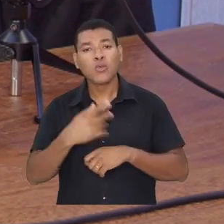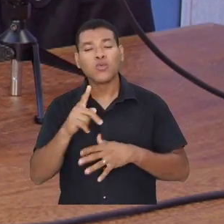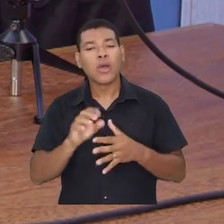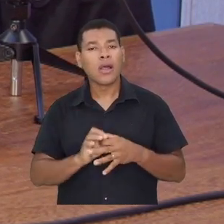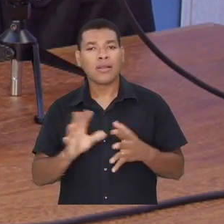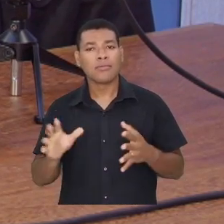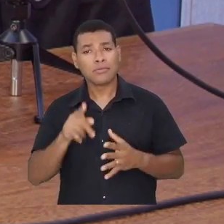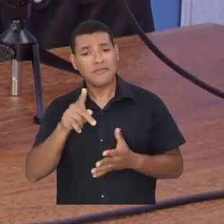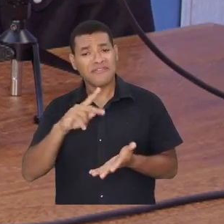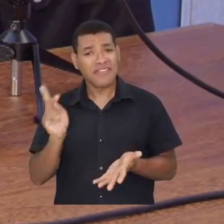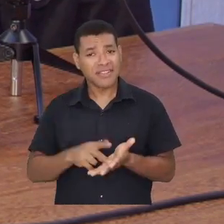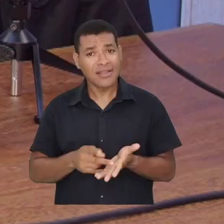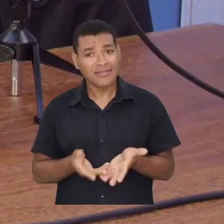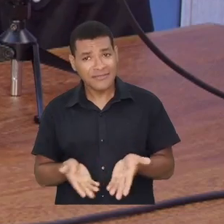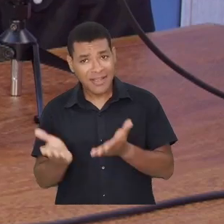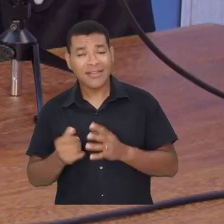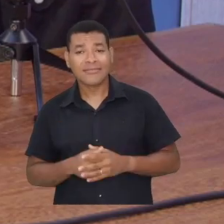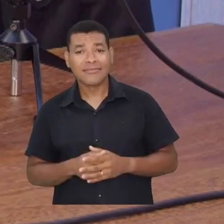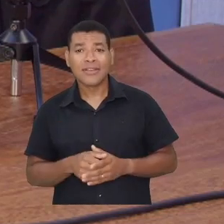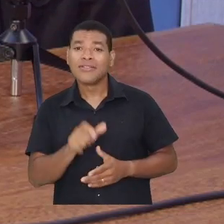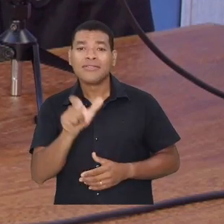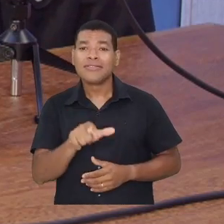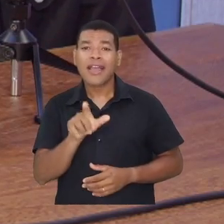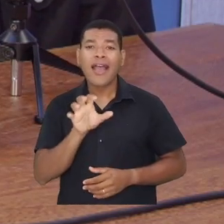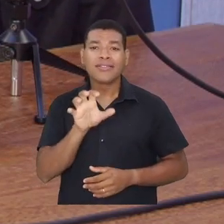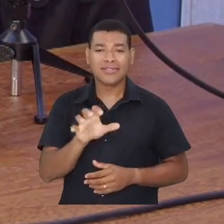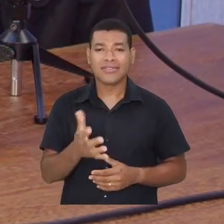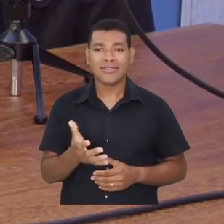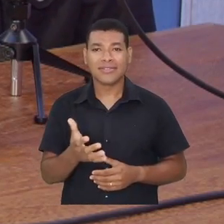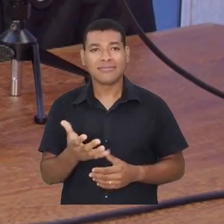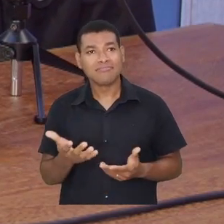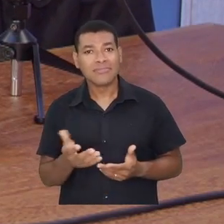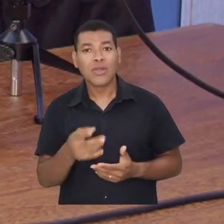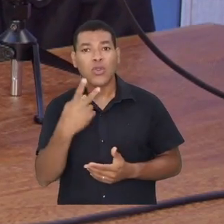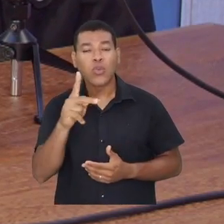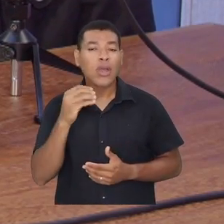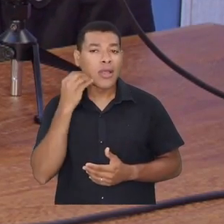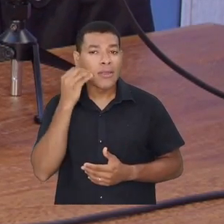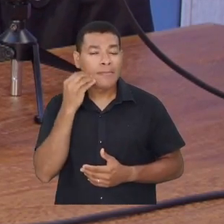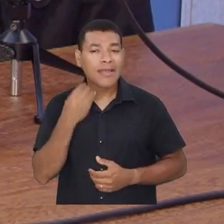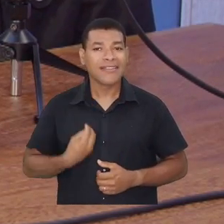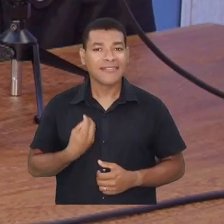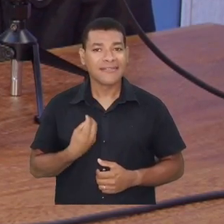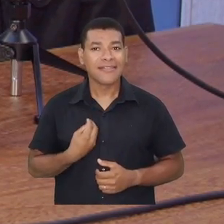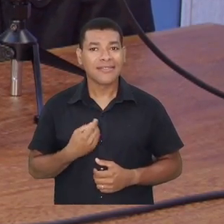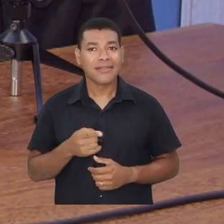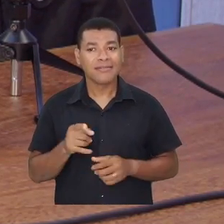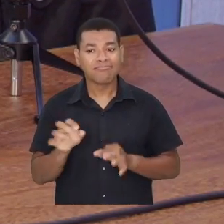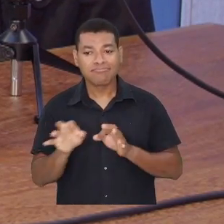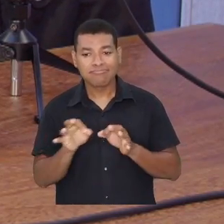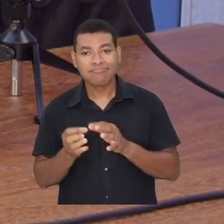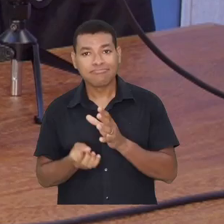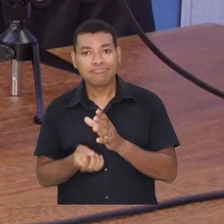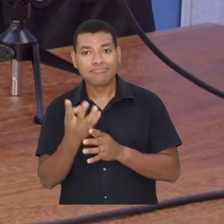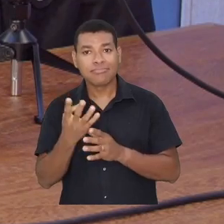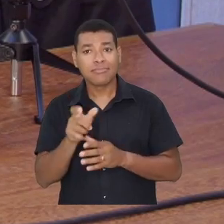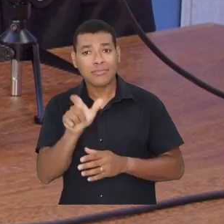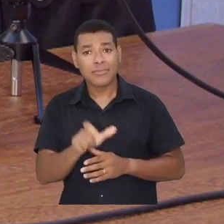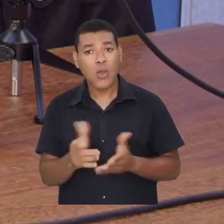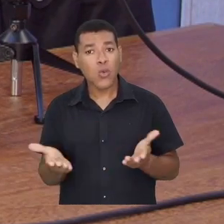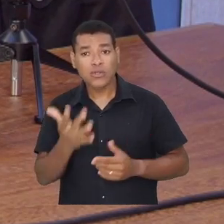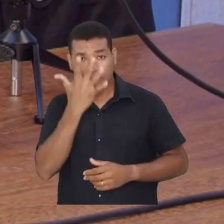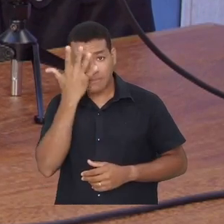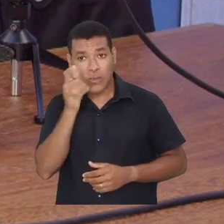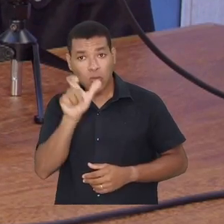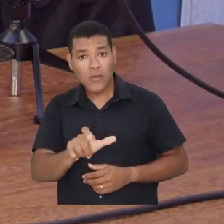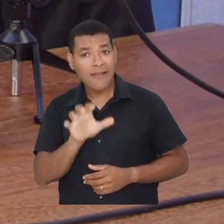Então, seja autêntico, seja quem você é. As suas experiências de vida construíram a pessoa que você é.